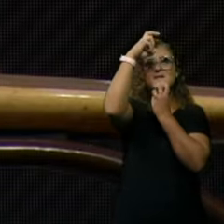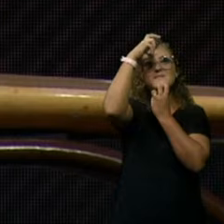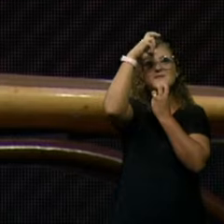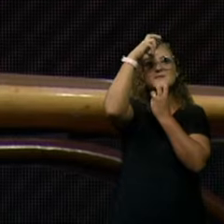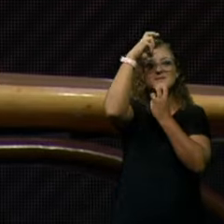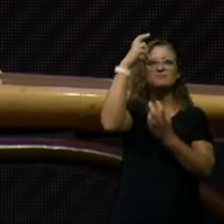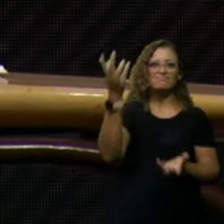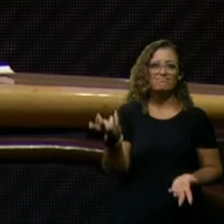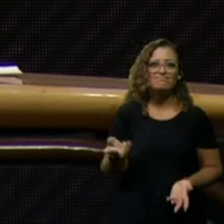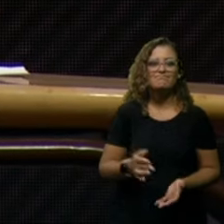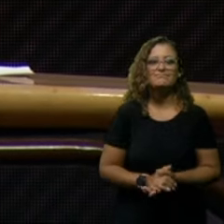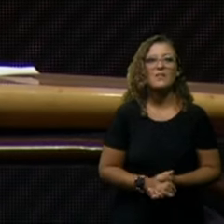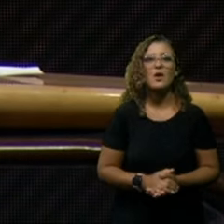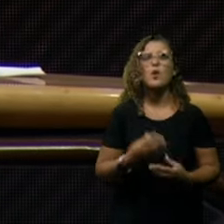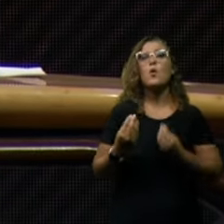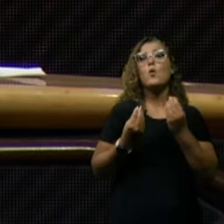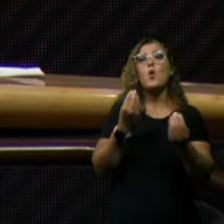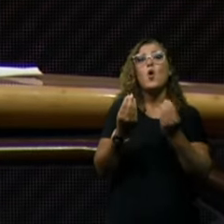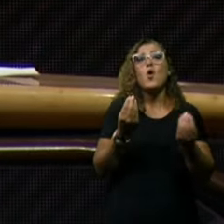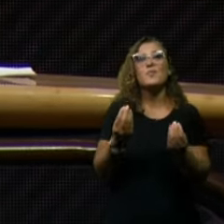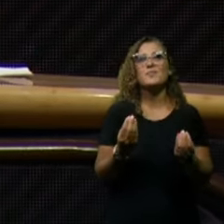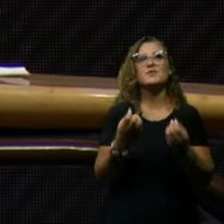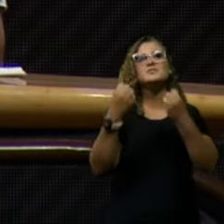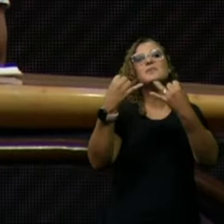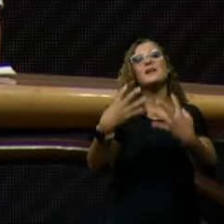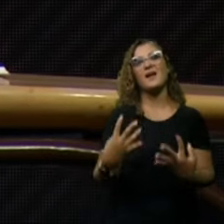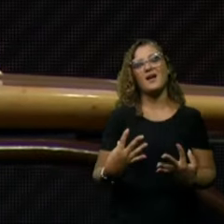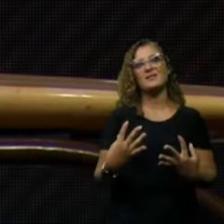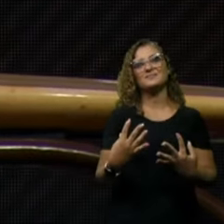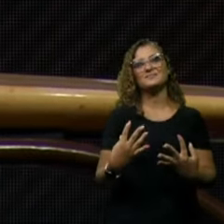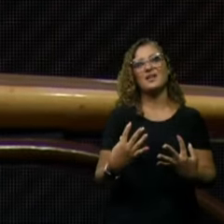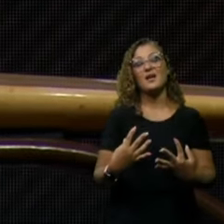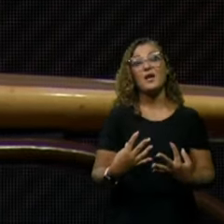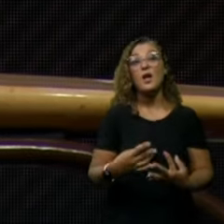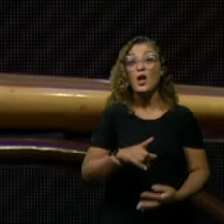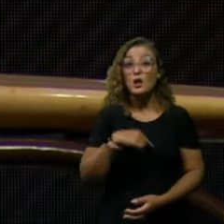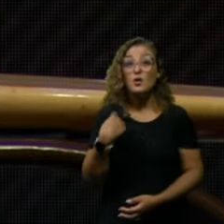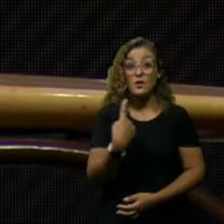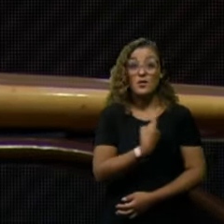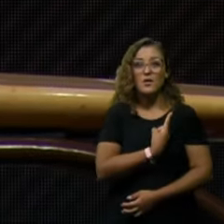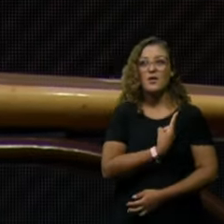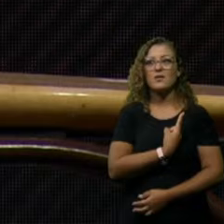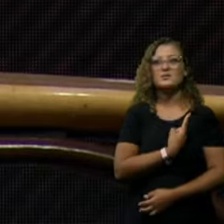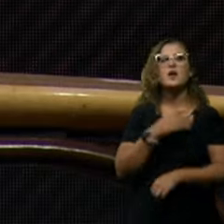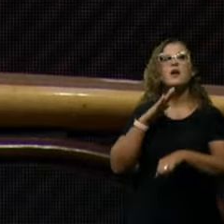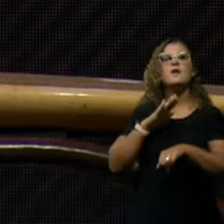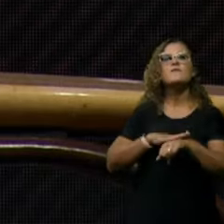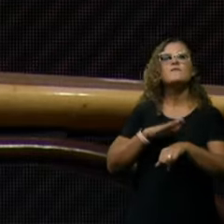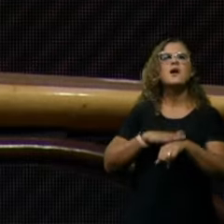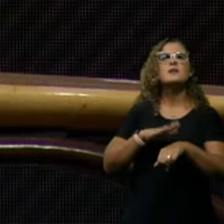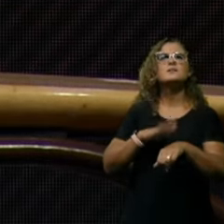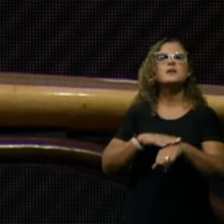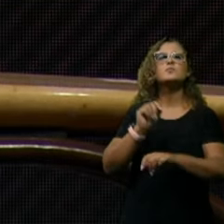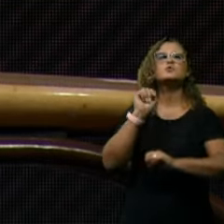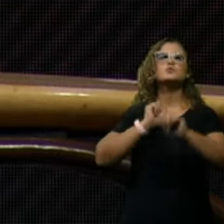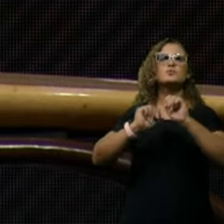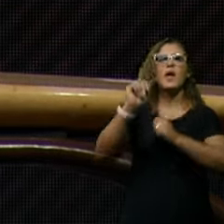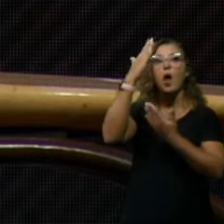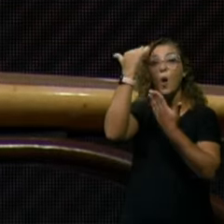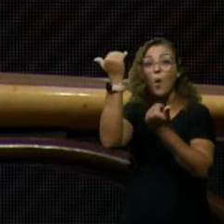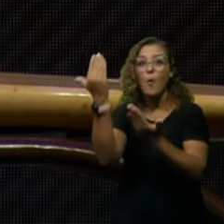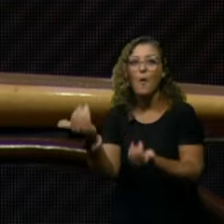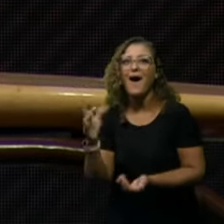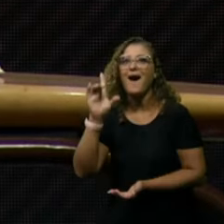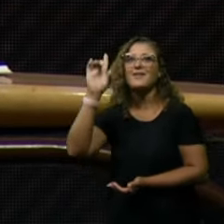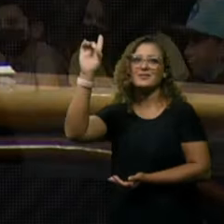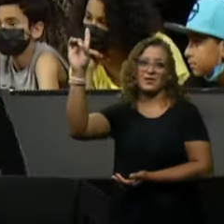entrarem nessa realidade do reino mostrando que a honra é você fazer a diferença entre aquilo que é e